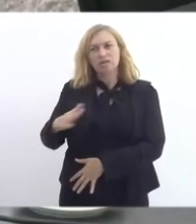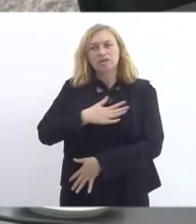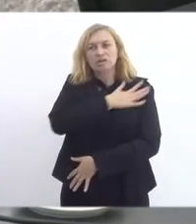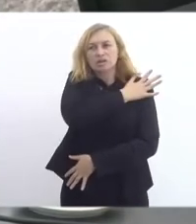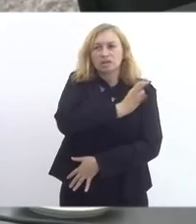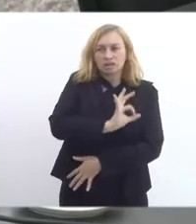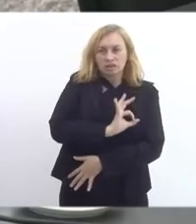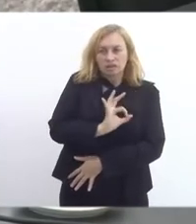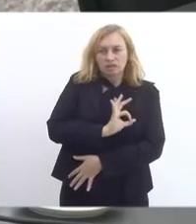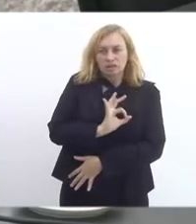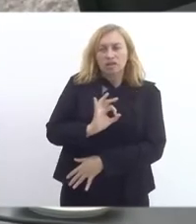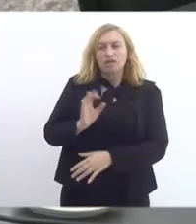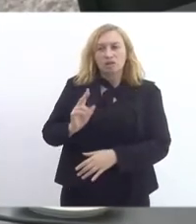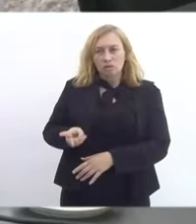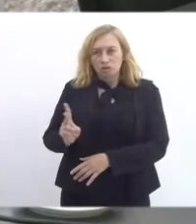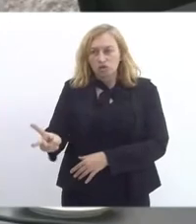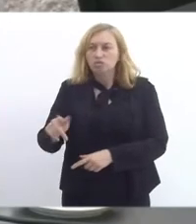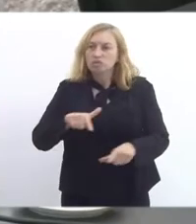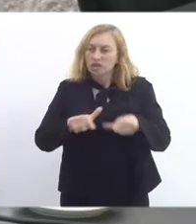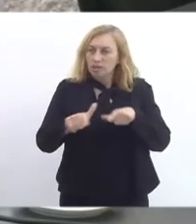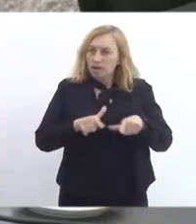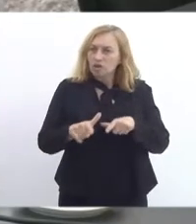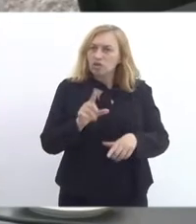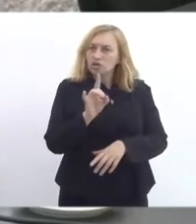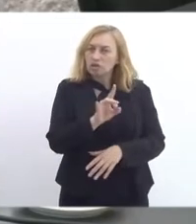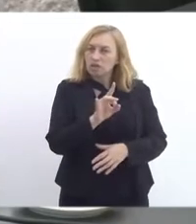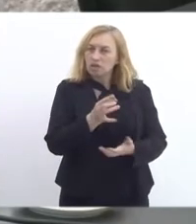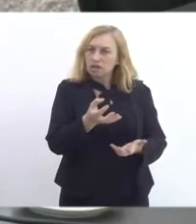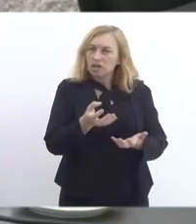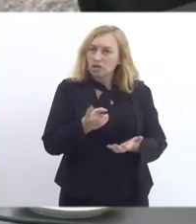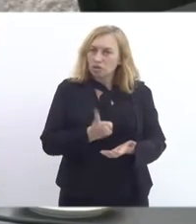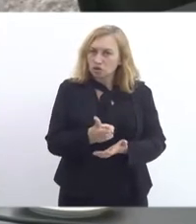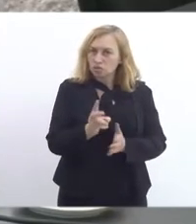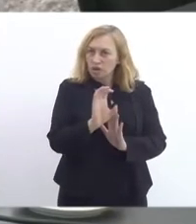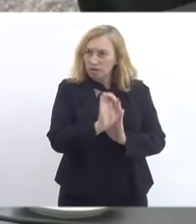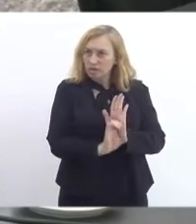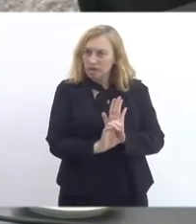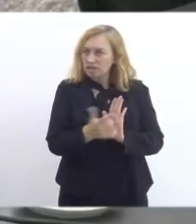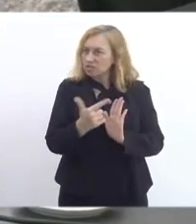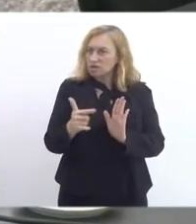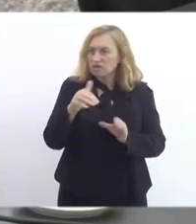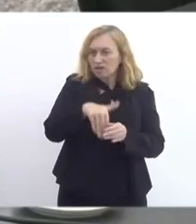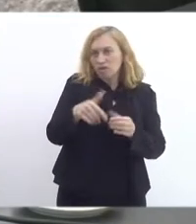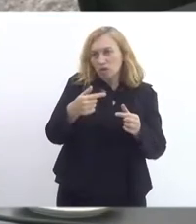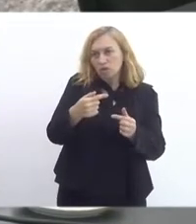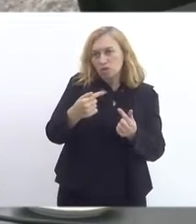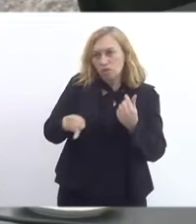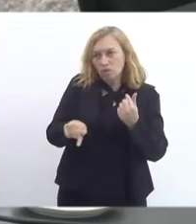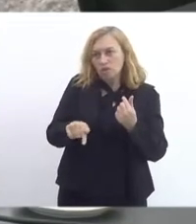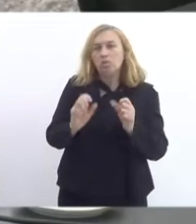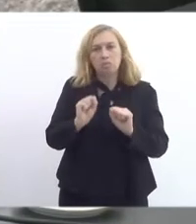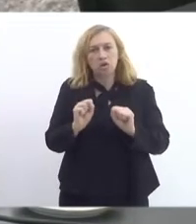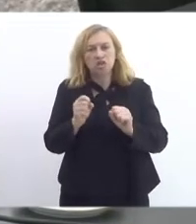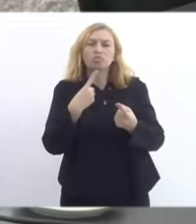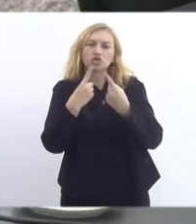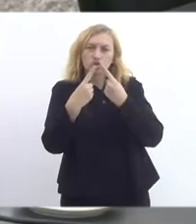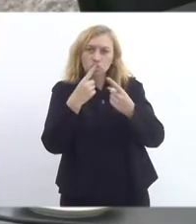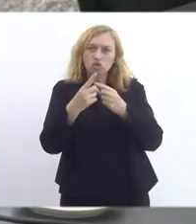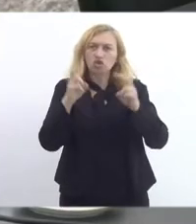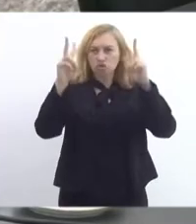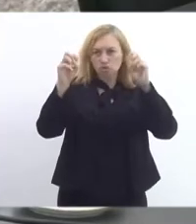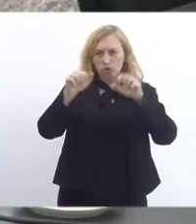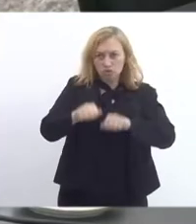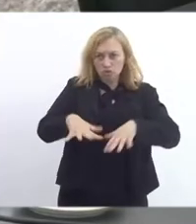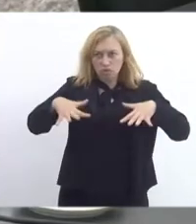inativos. Então, eu só queria manter a emenda, doutor, se não houver divergência, podemos até discutir depois em plenário no mérito. Eu